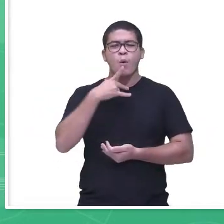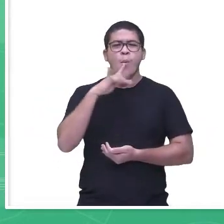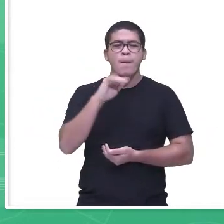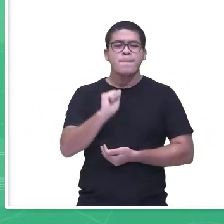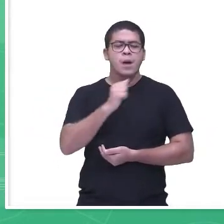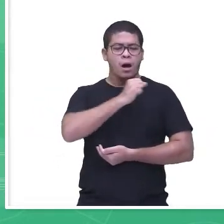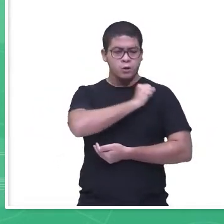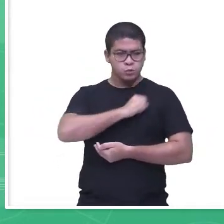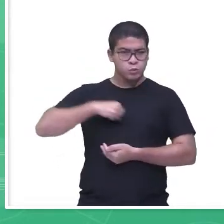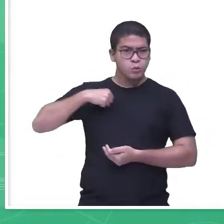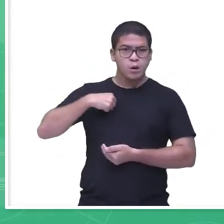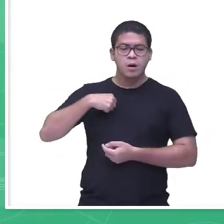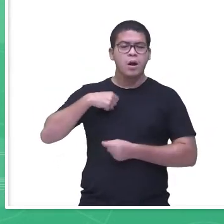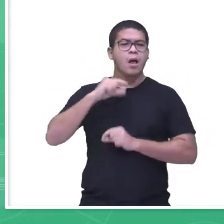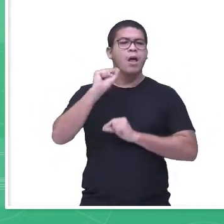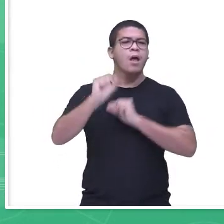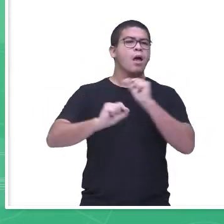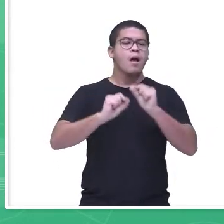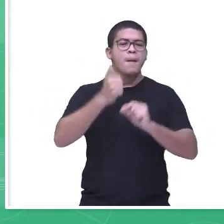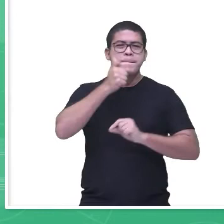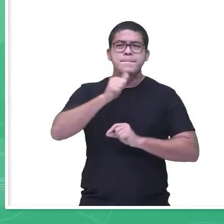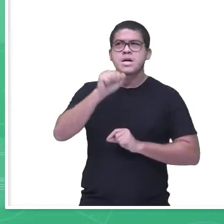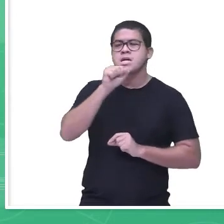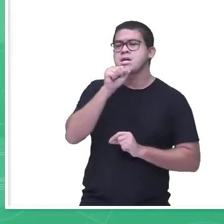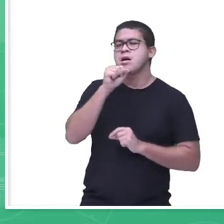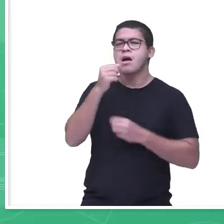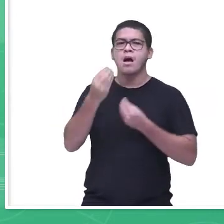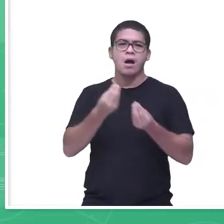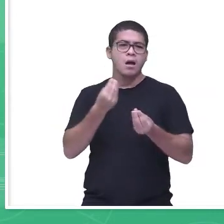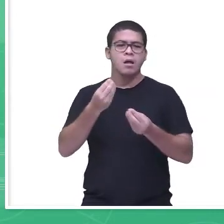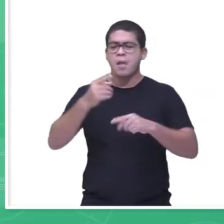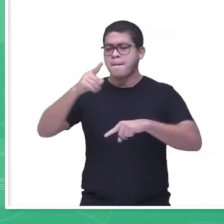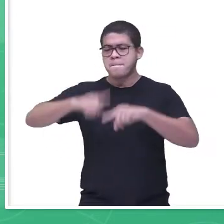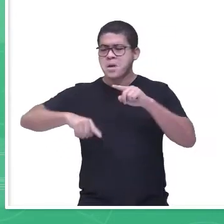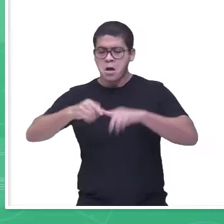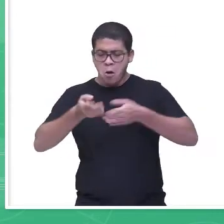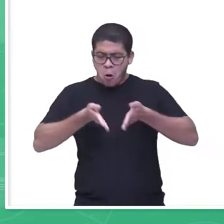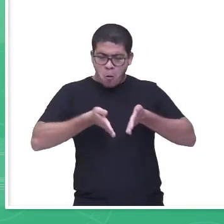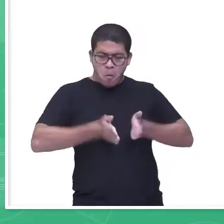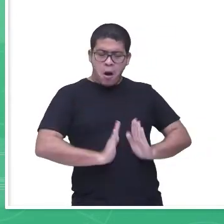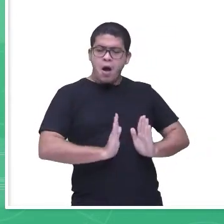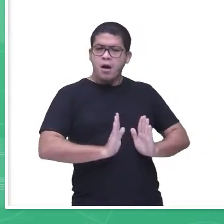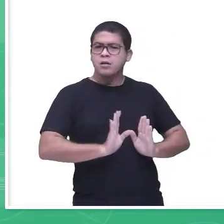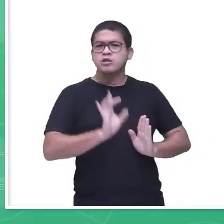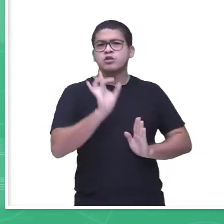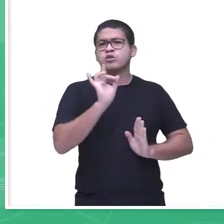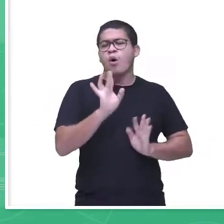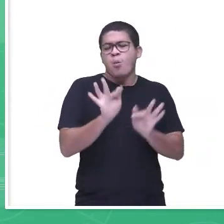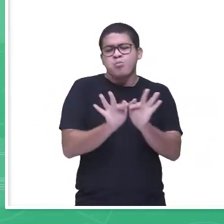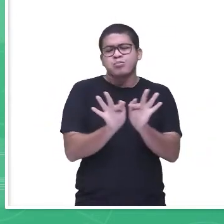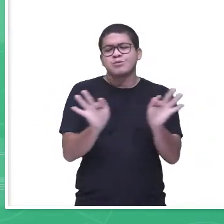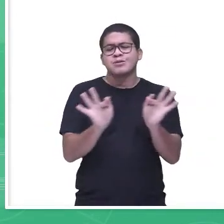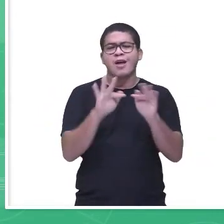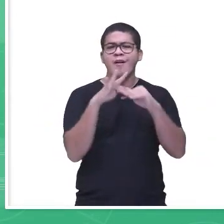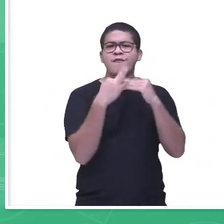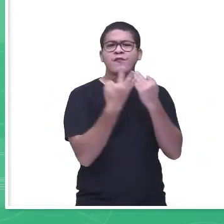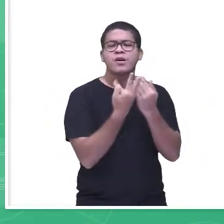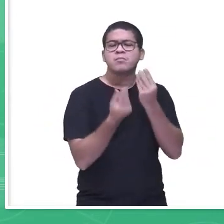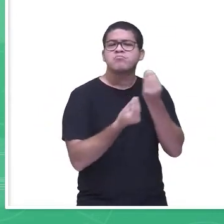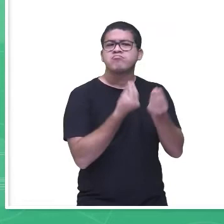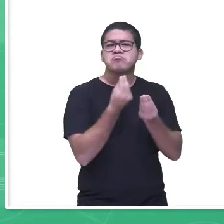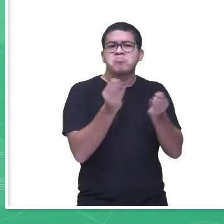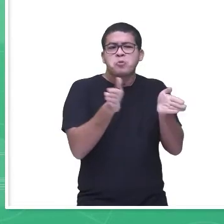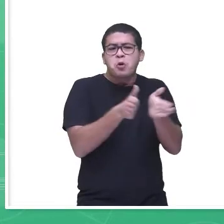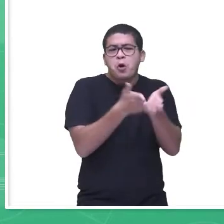artesão, né? A mãe de Sócrates era uma parteira, então Sócrates era de família humilde, e normalmente de